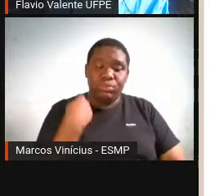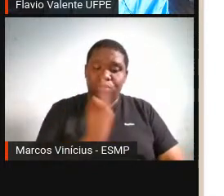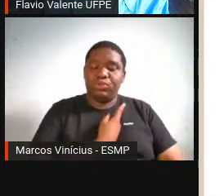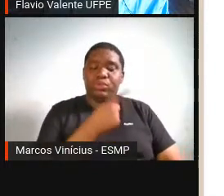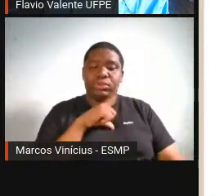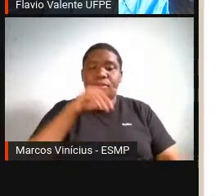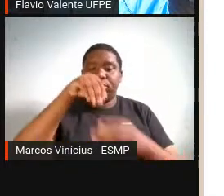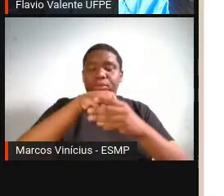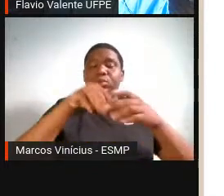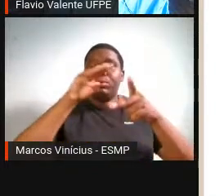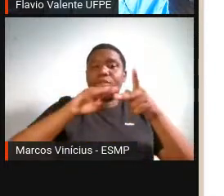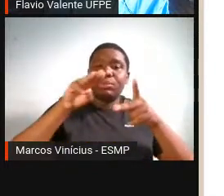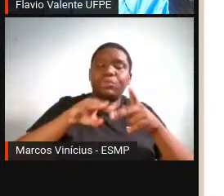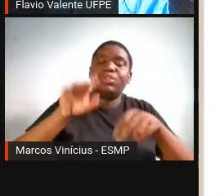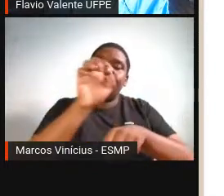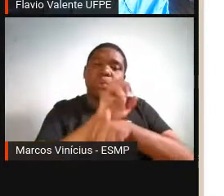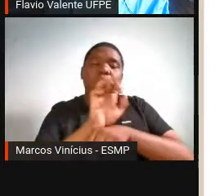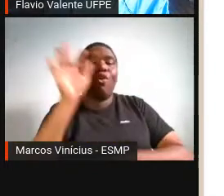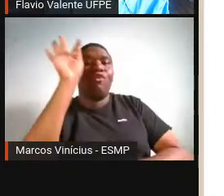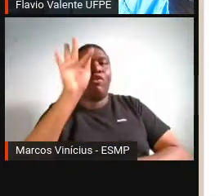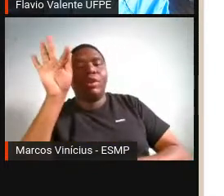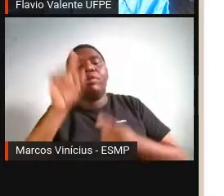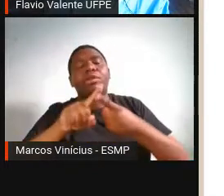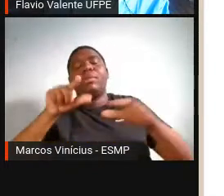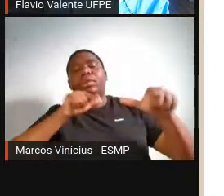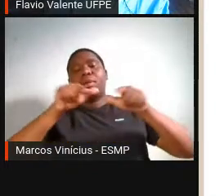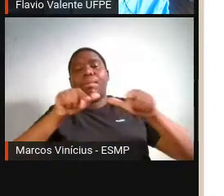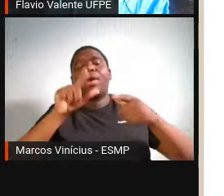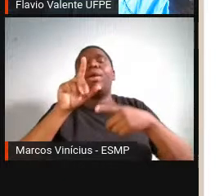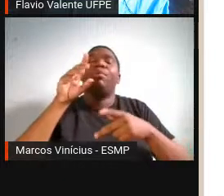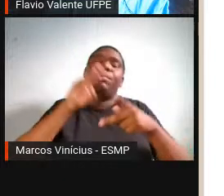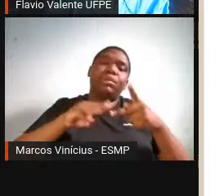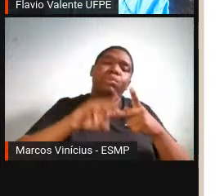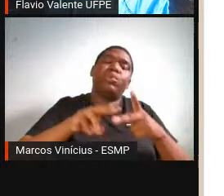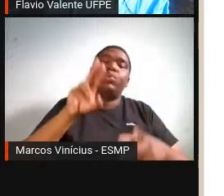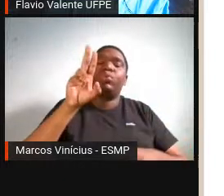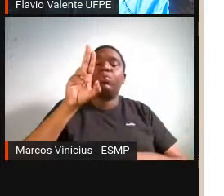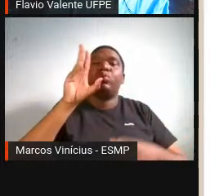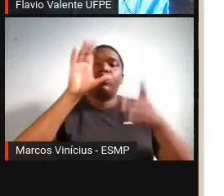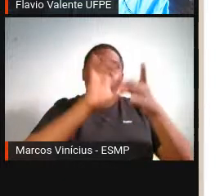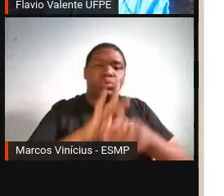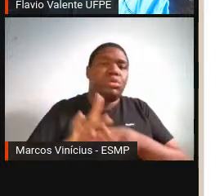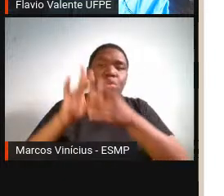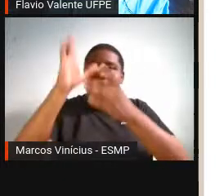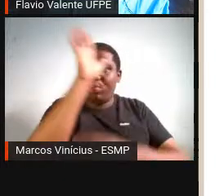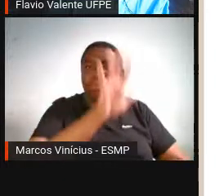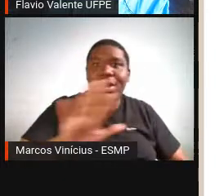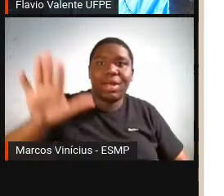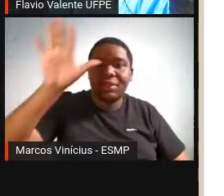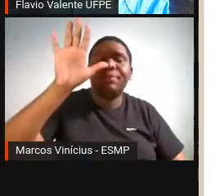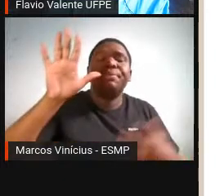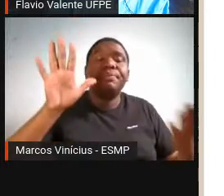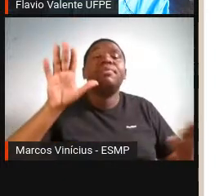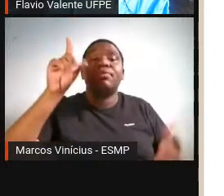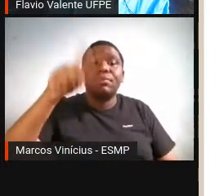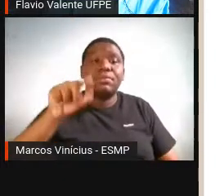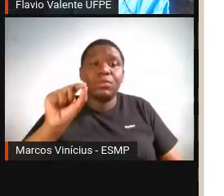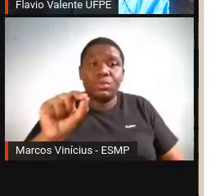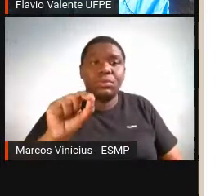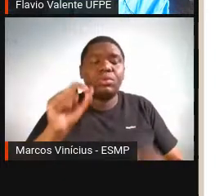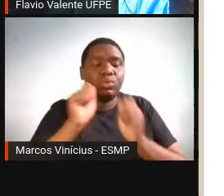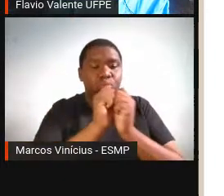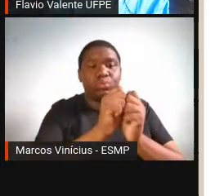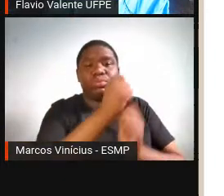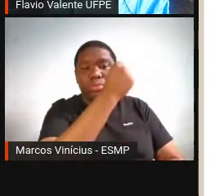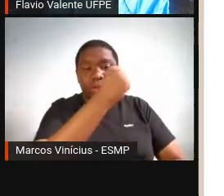estaduais, federais e do trabalho e da União, para ver como que a gente consegue, junto com a Defensoria